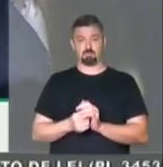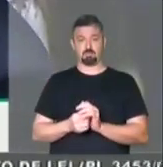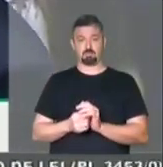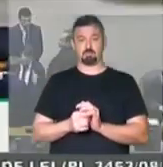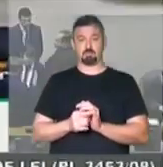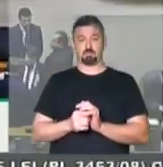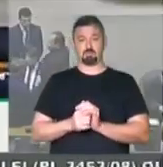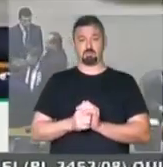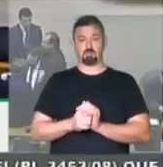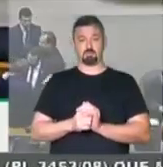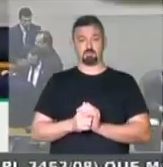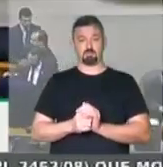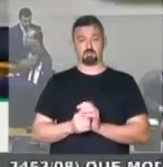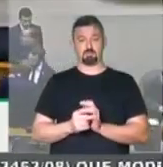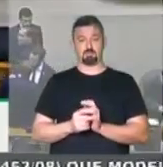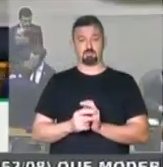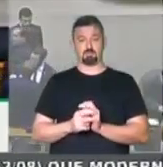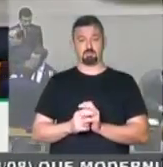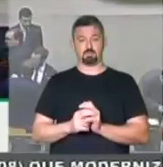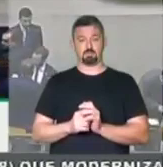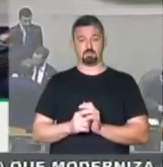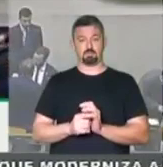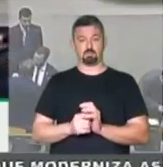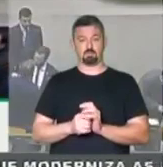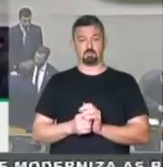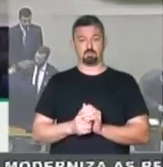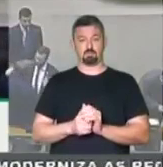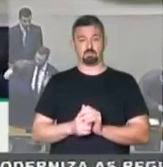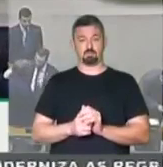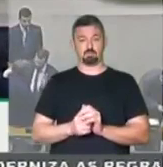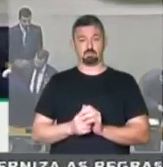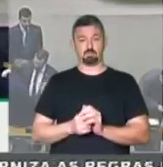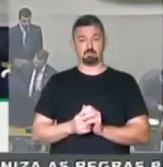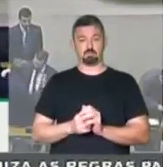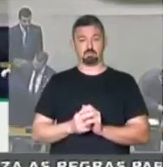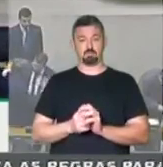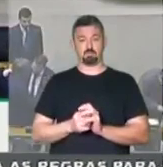Financeiros no IVA. Responde